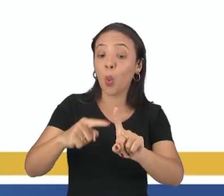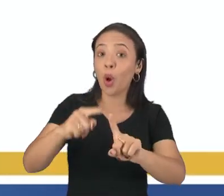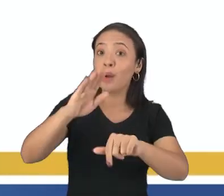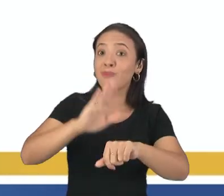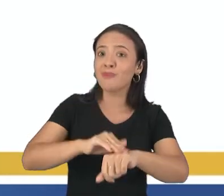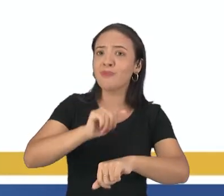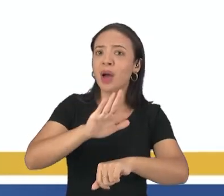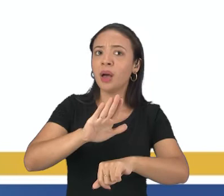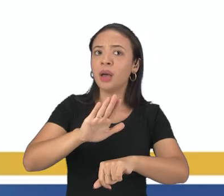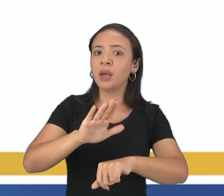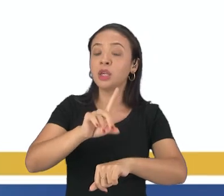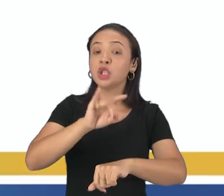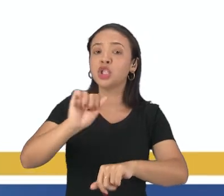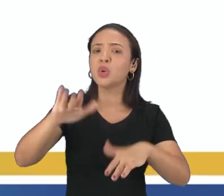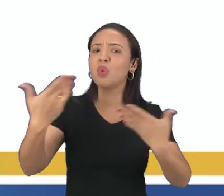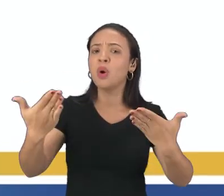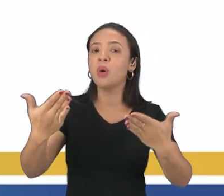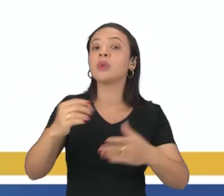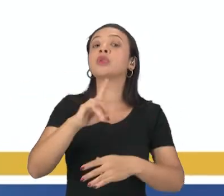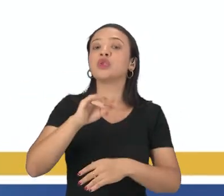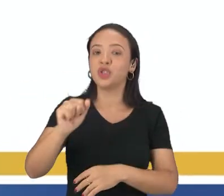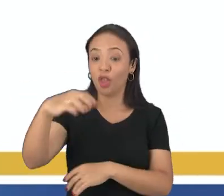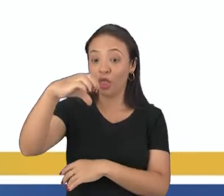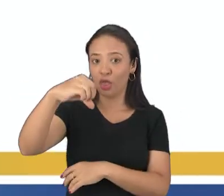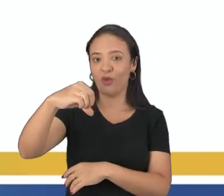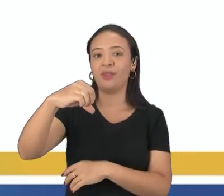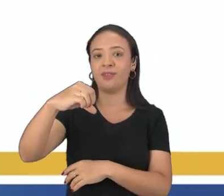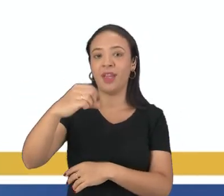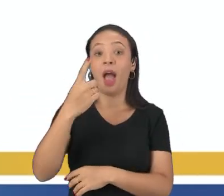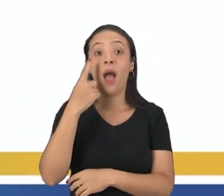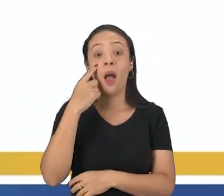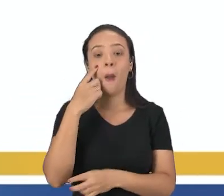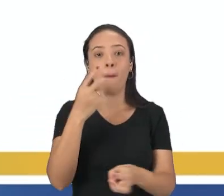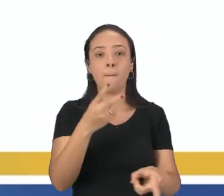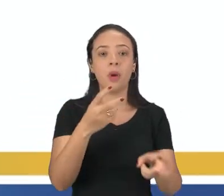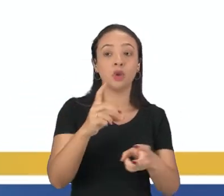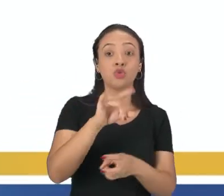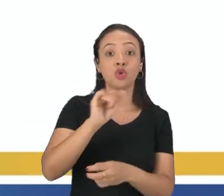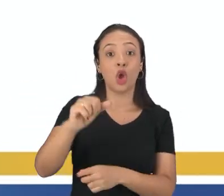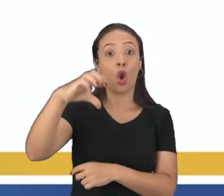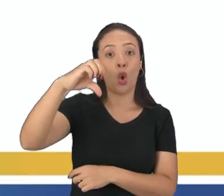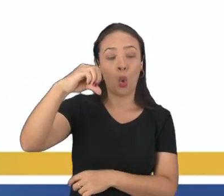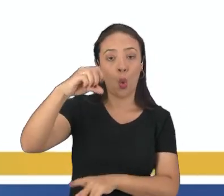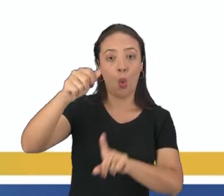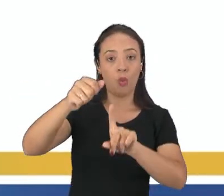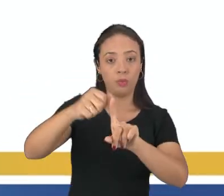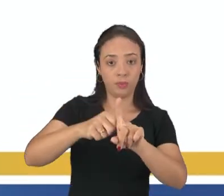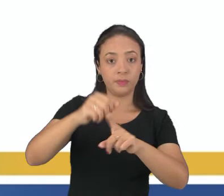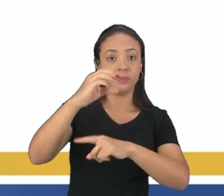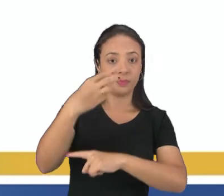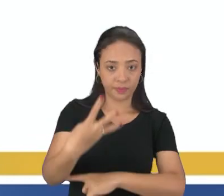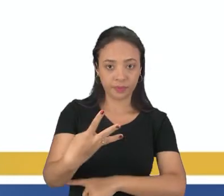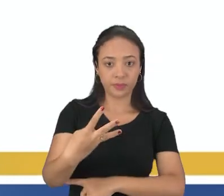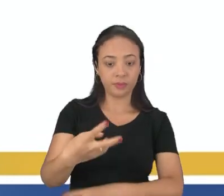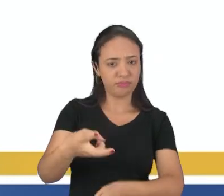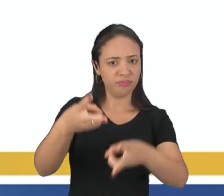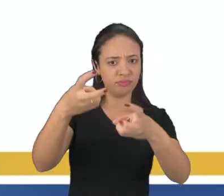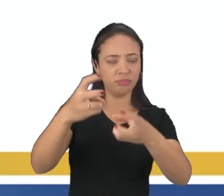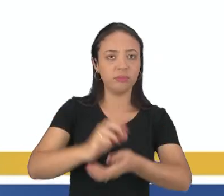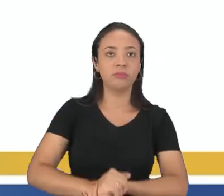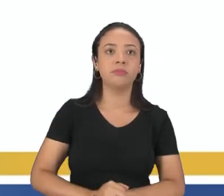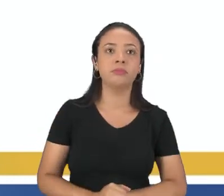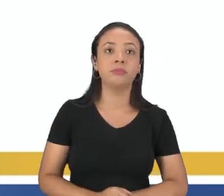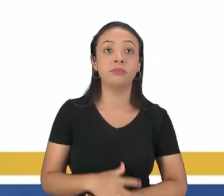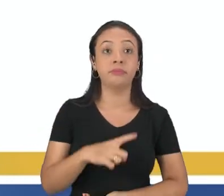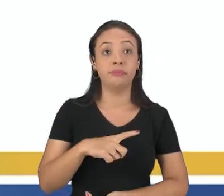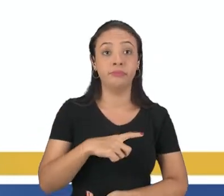de qual dia? Do dia 9. Então, eu vou lá no dia 9 do 3 e vou analisar. Então, eu tenho